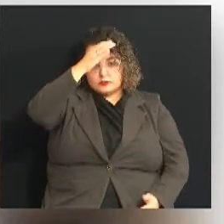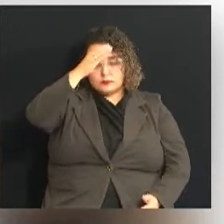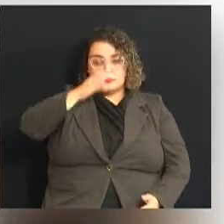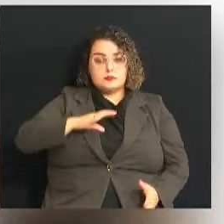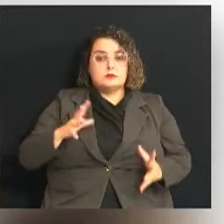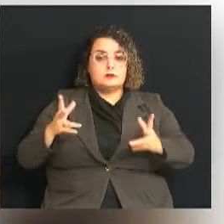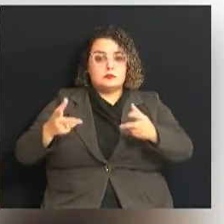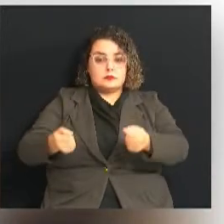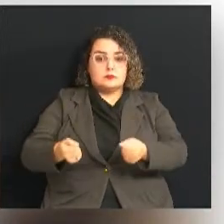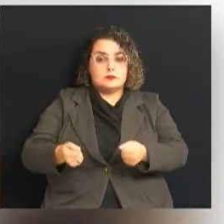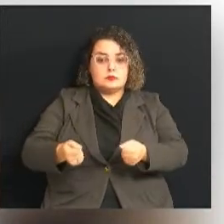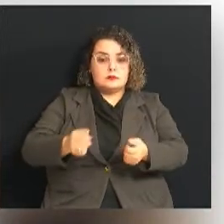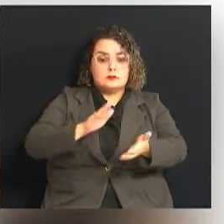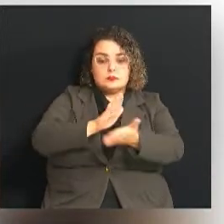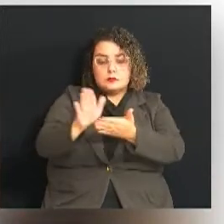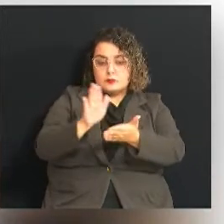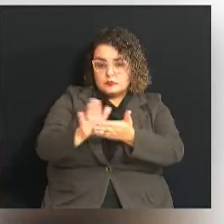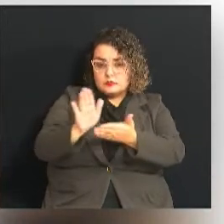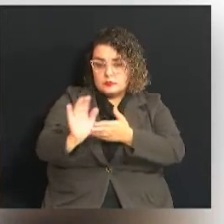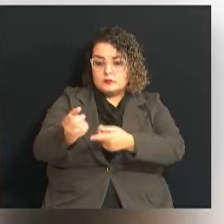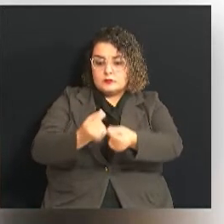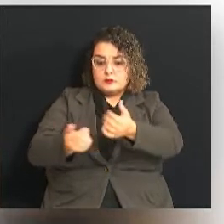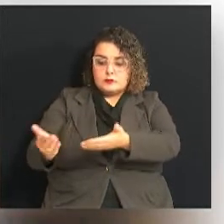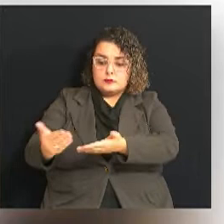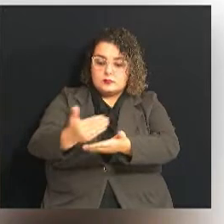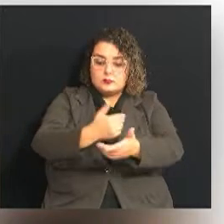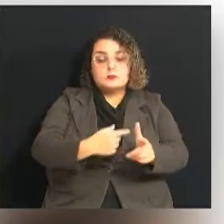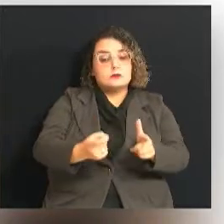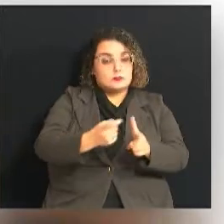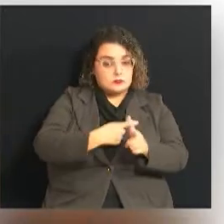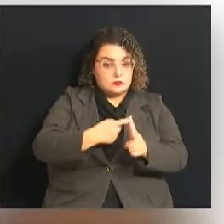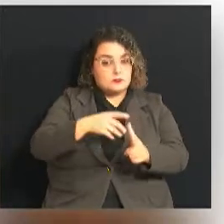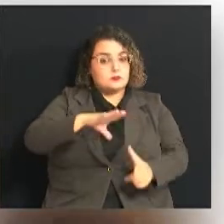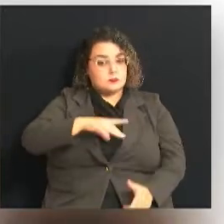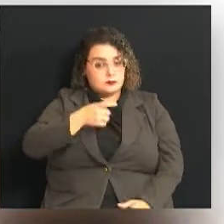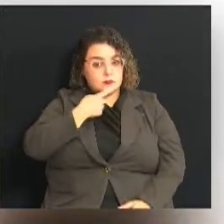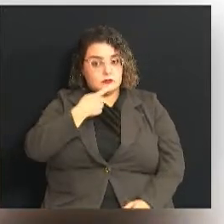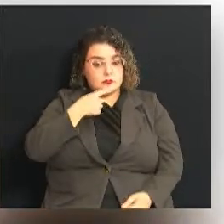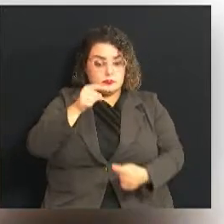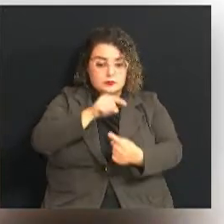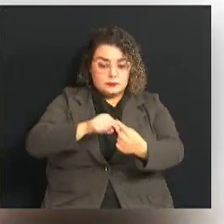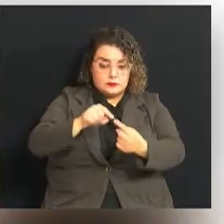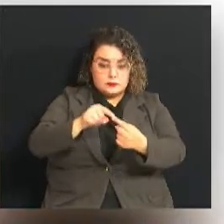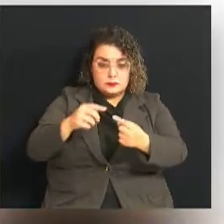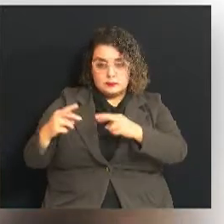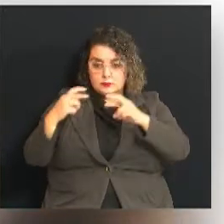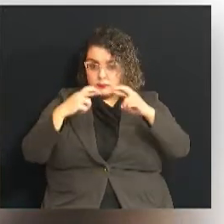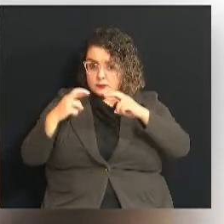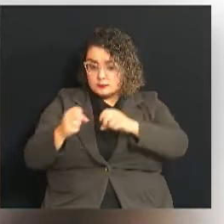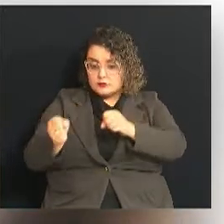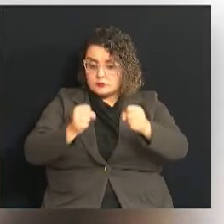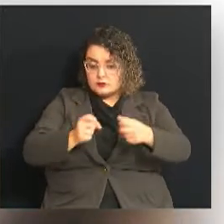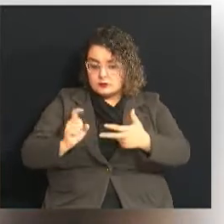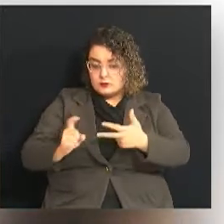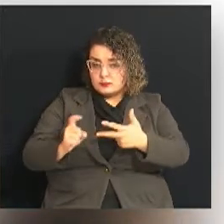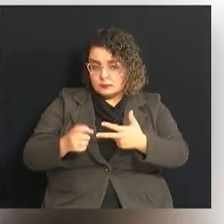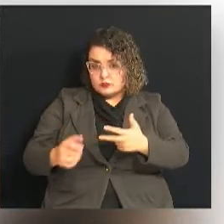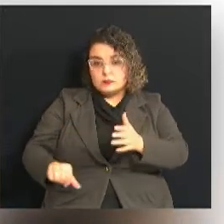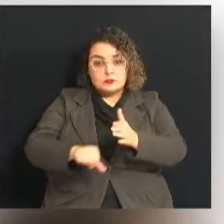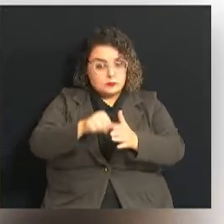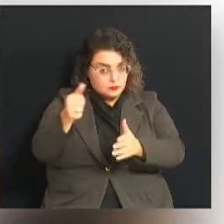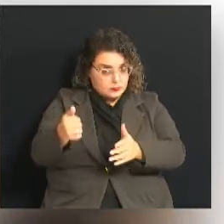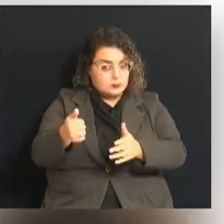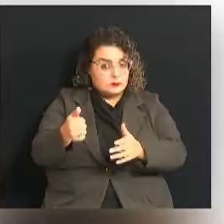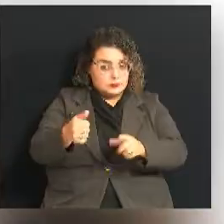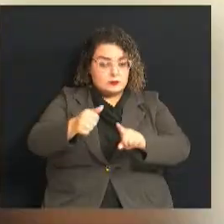receitas, despesas e dívidas do município, bem como as metas fiscais do Poder Executivo para o primeiro